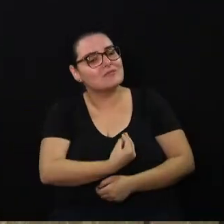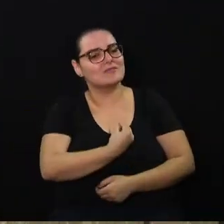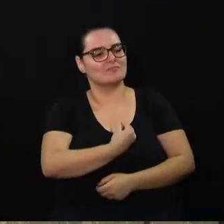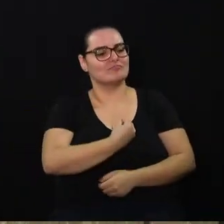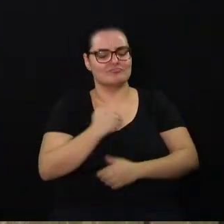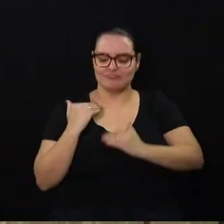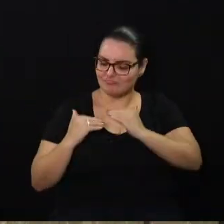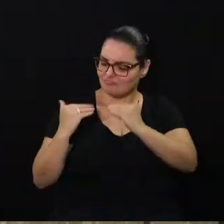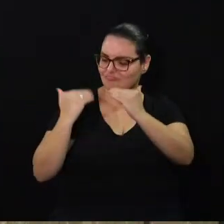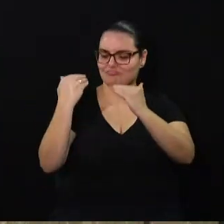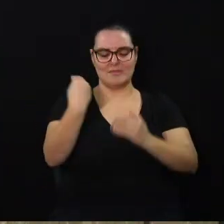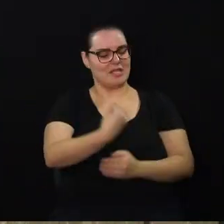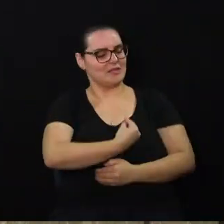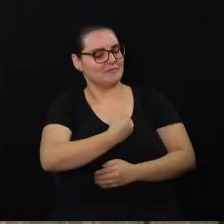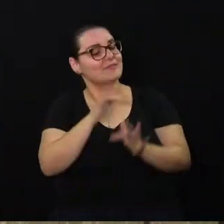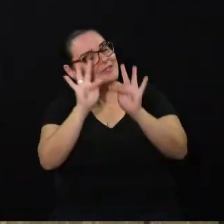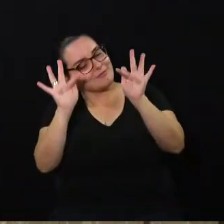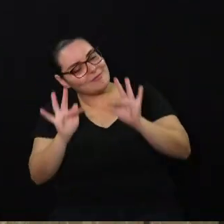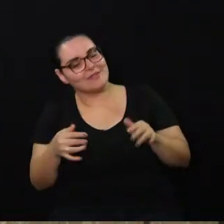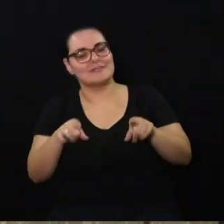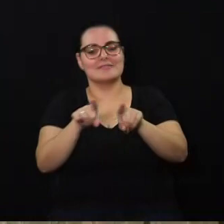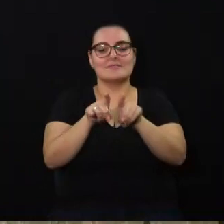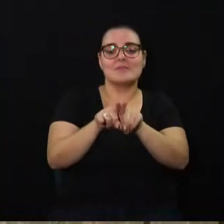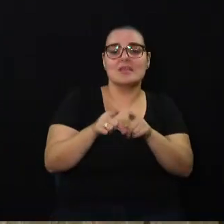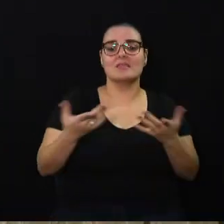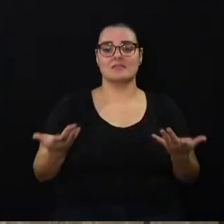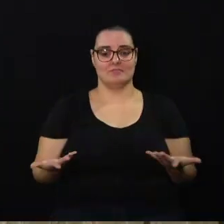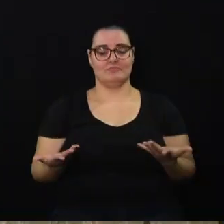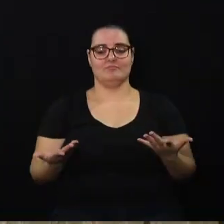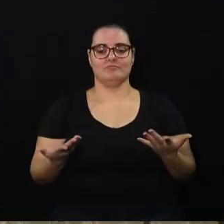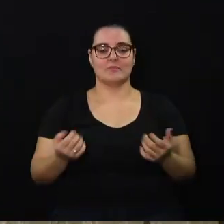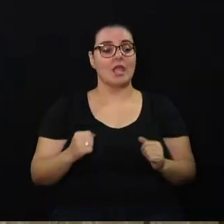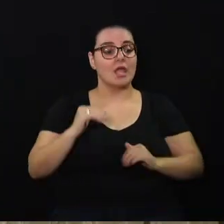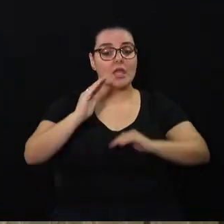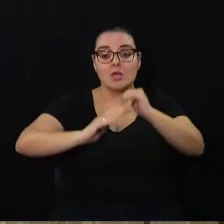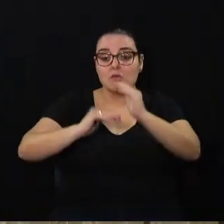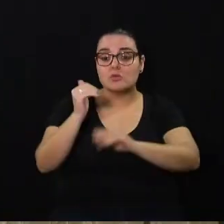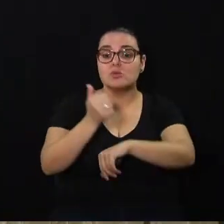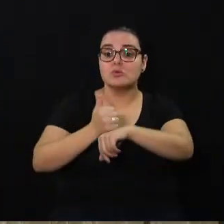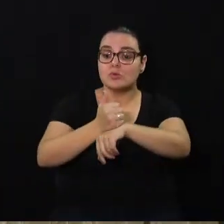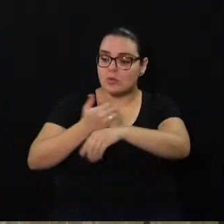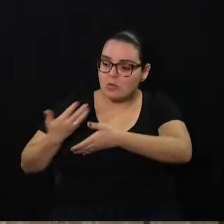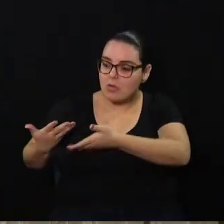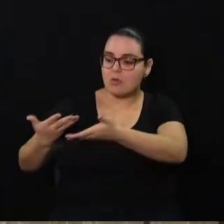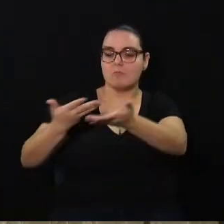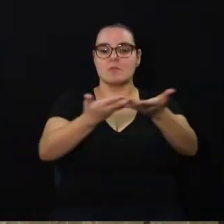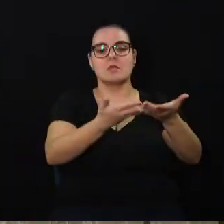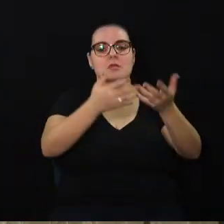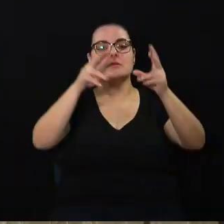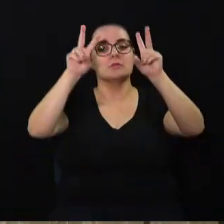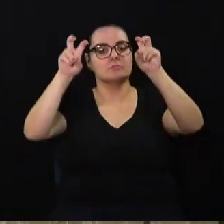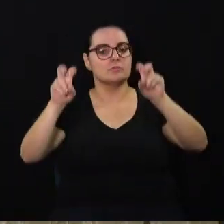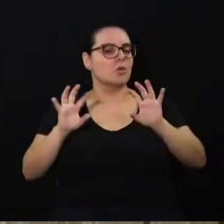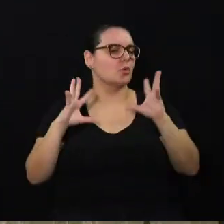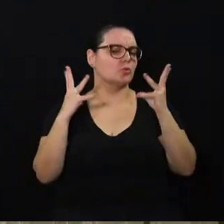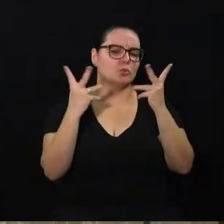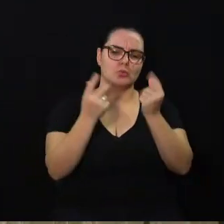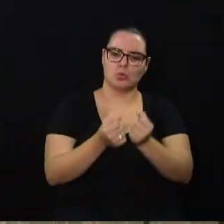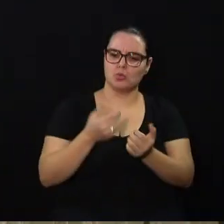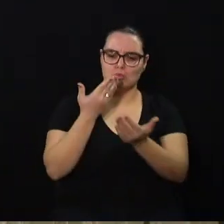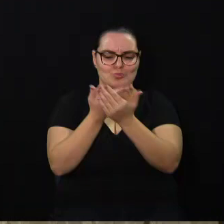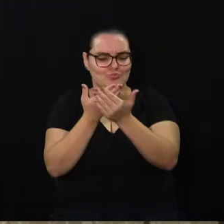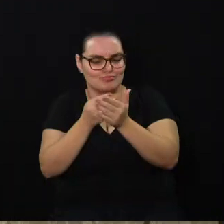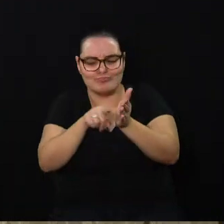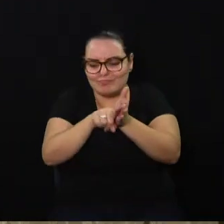seu projeto de vida de felicidade e os profissionais que vão estar apresentando desenvolvendo os temas hoje são todos especialistas estudiosos